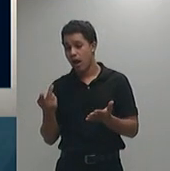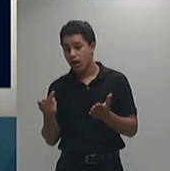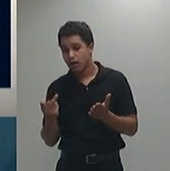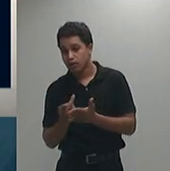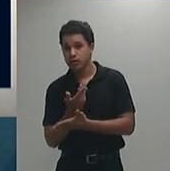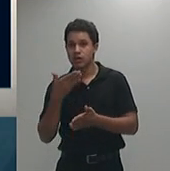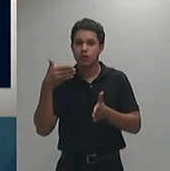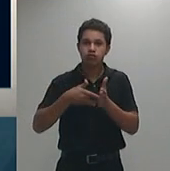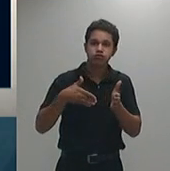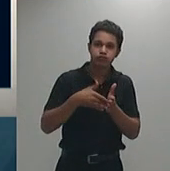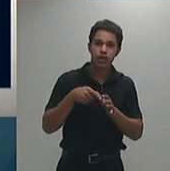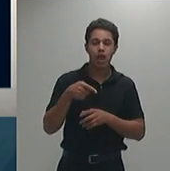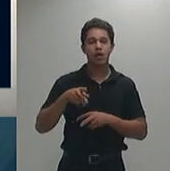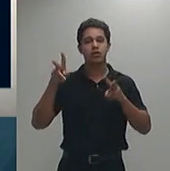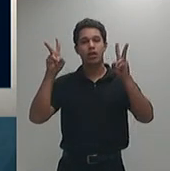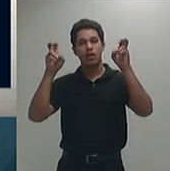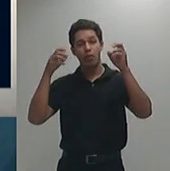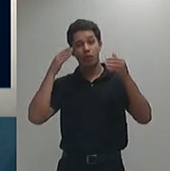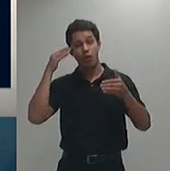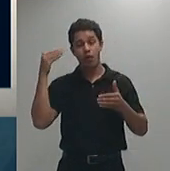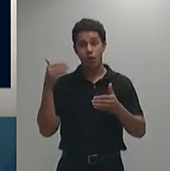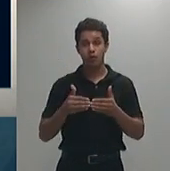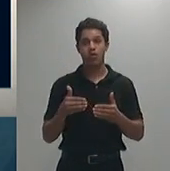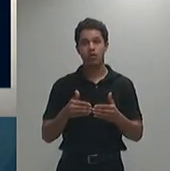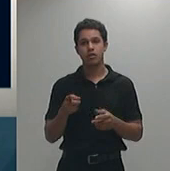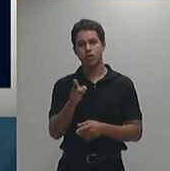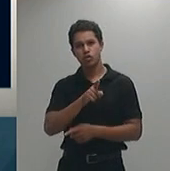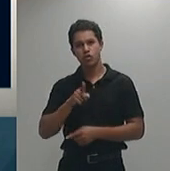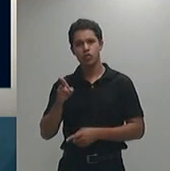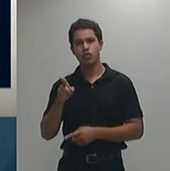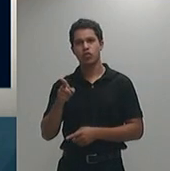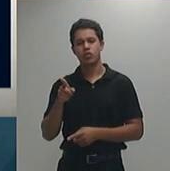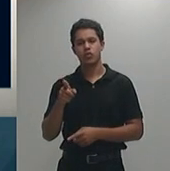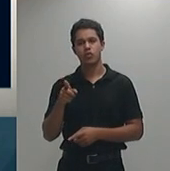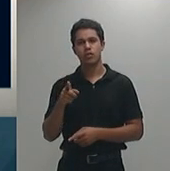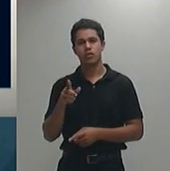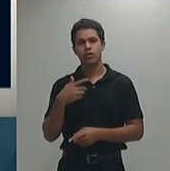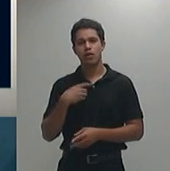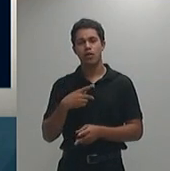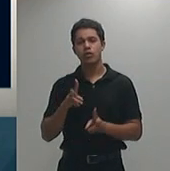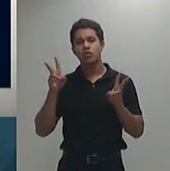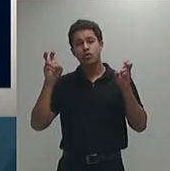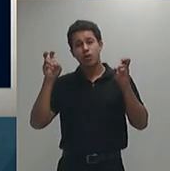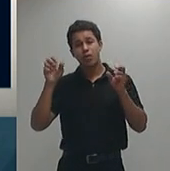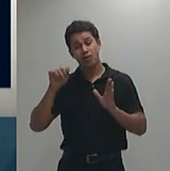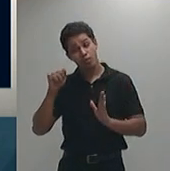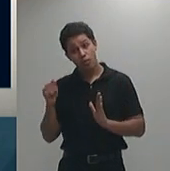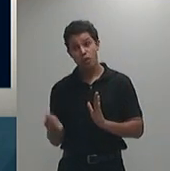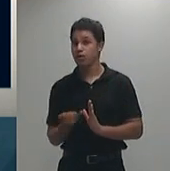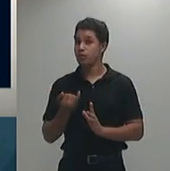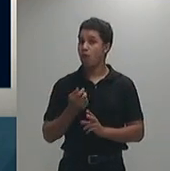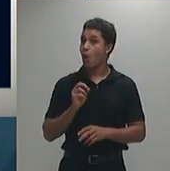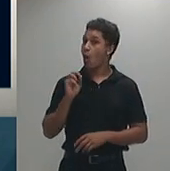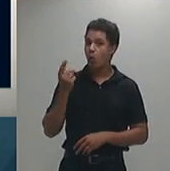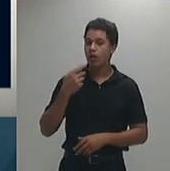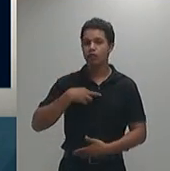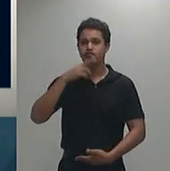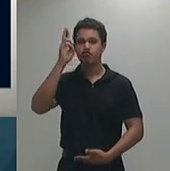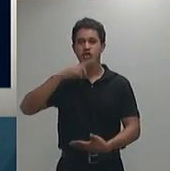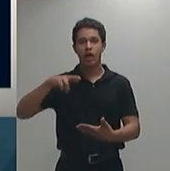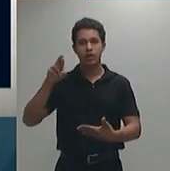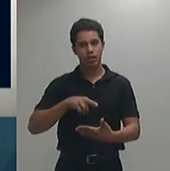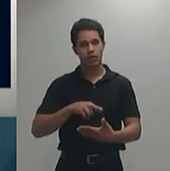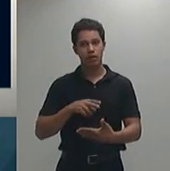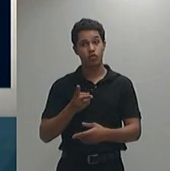tema com a concordância dos colegas sobre possibilidade ou não de cancelamento unilateral